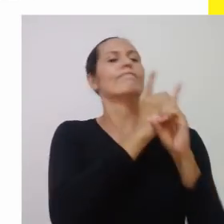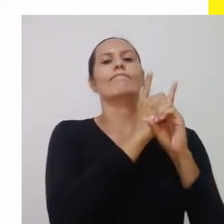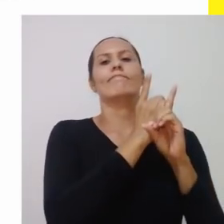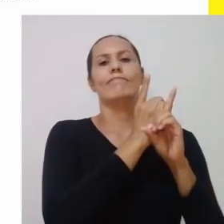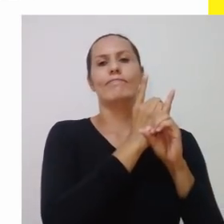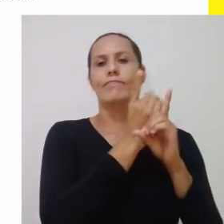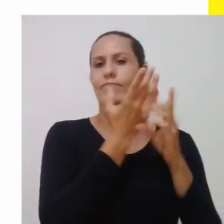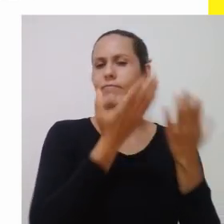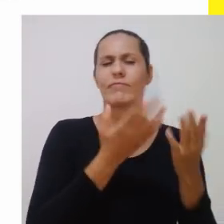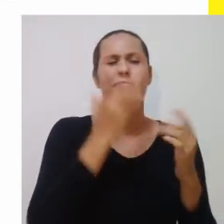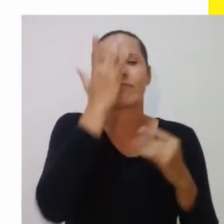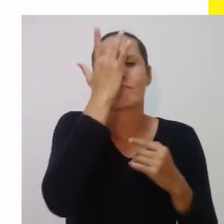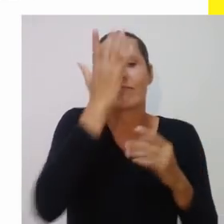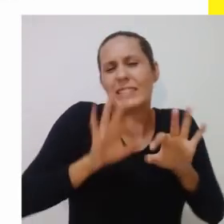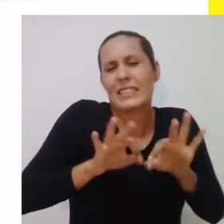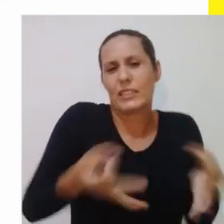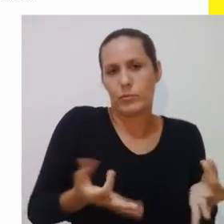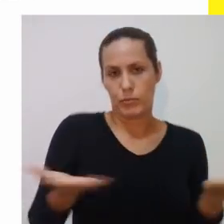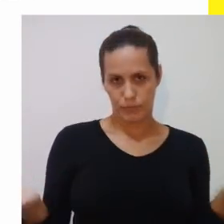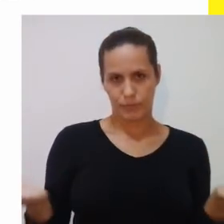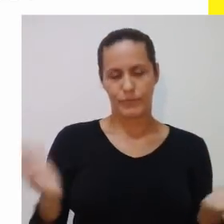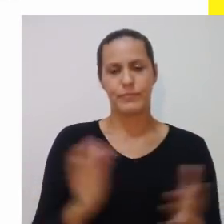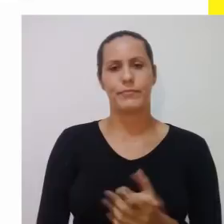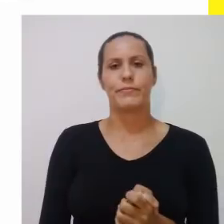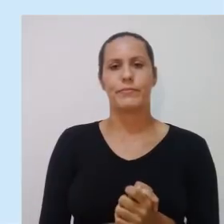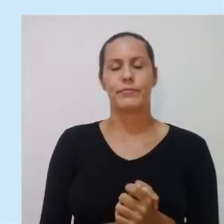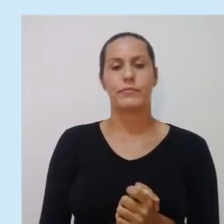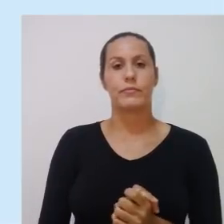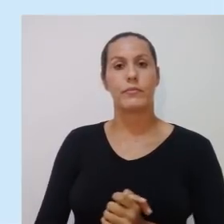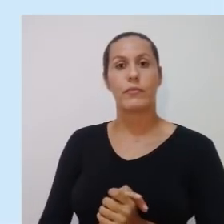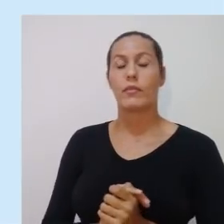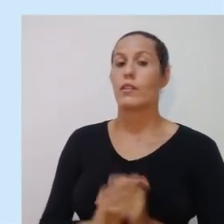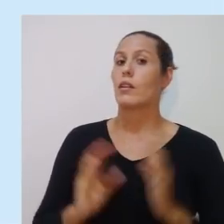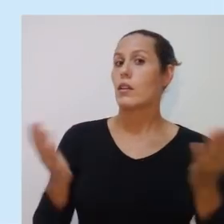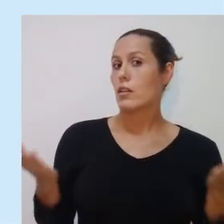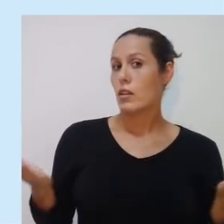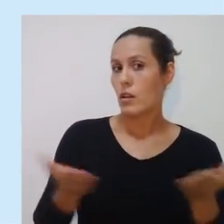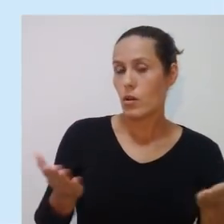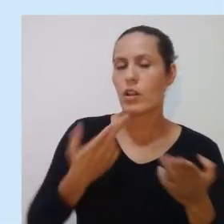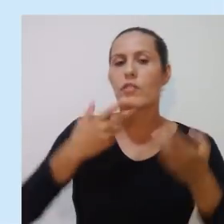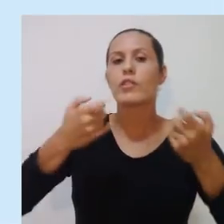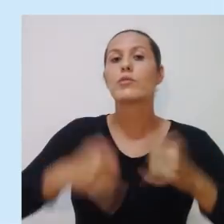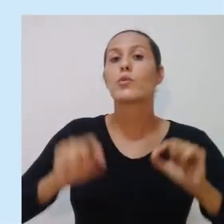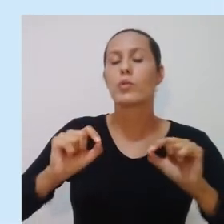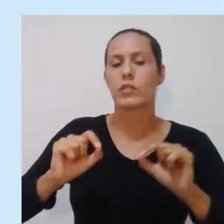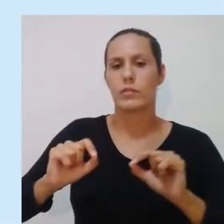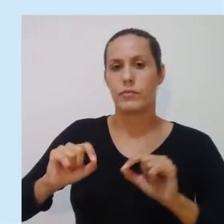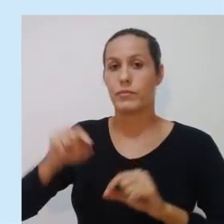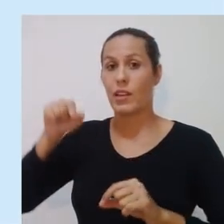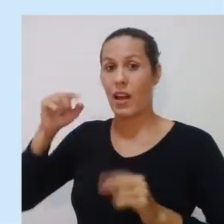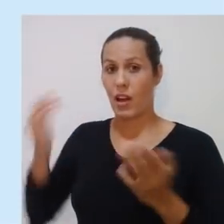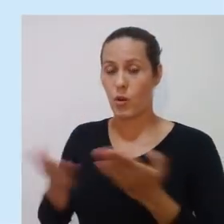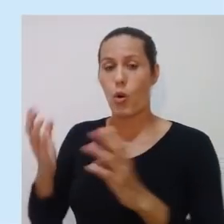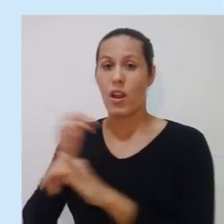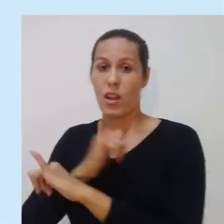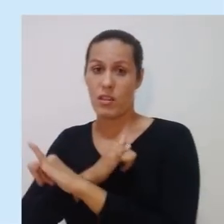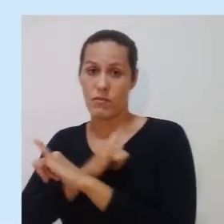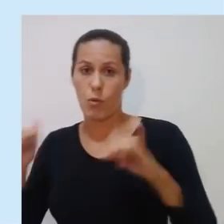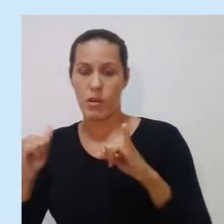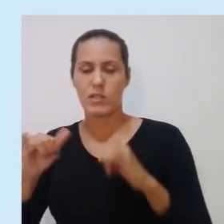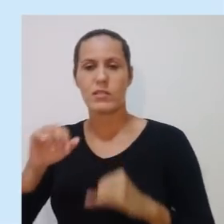fazer a devida identificação. É muito simples. Agora, é claro que nós vamos falar sobre